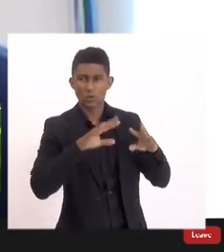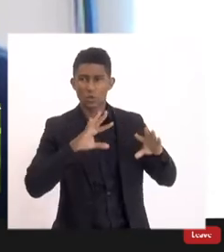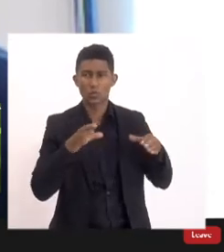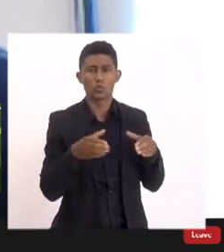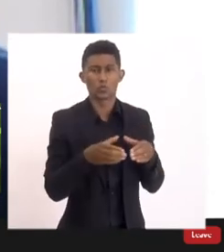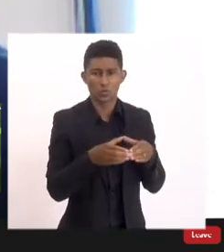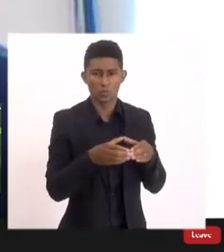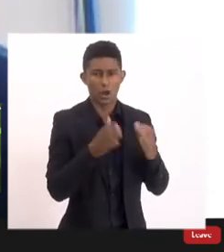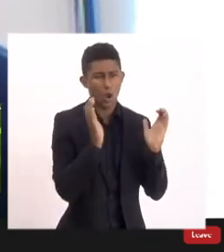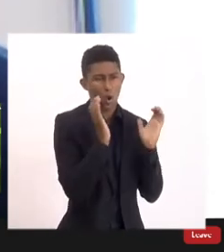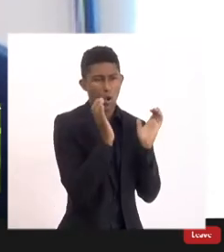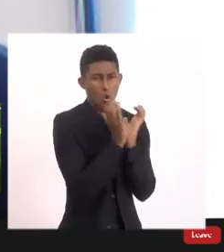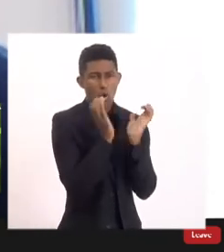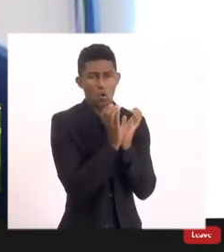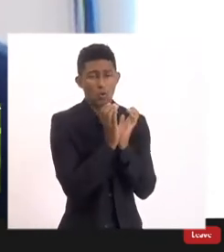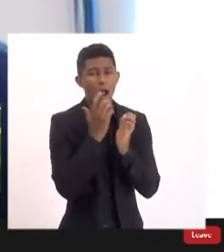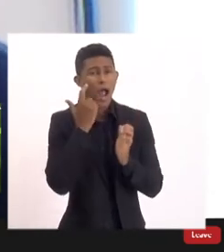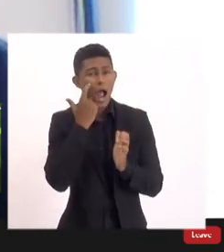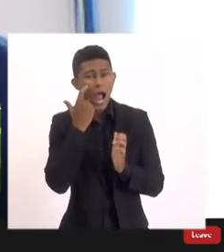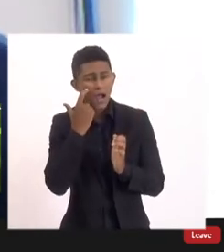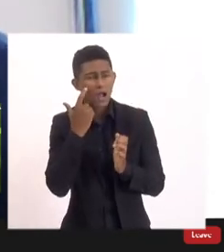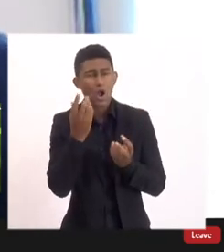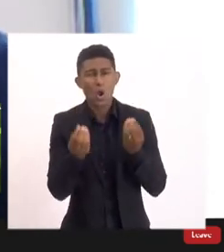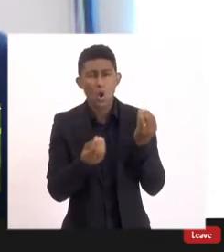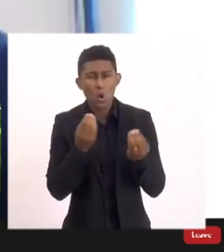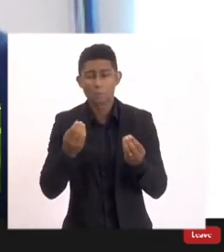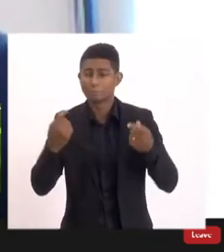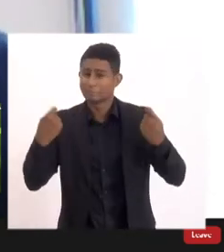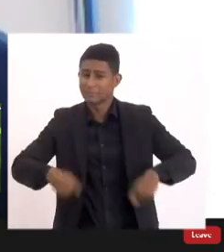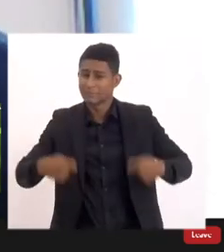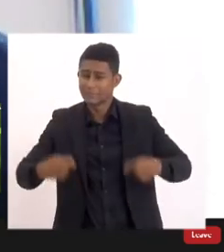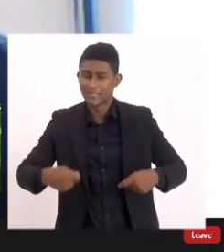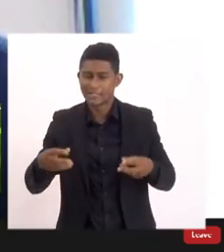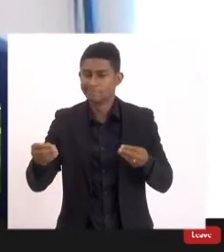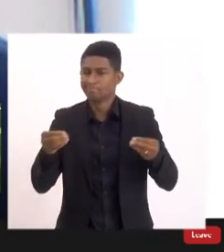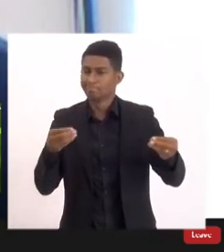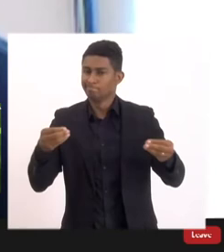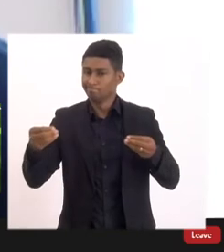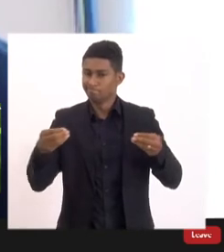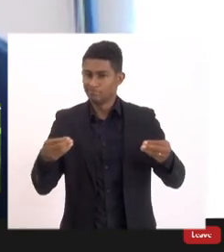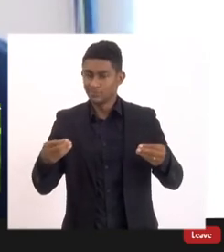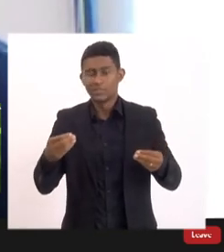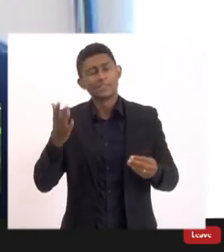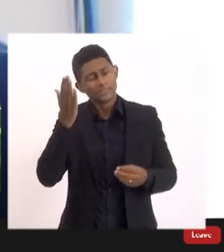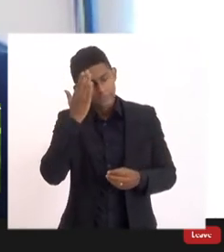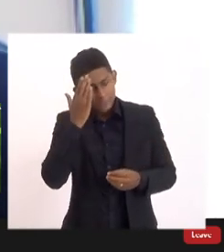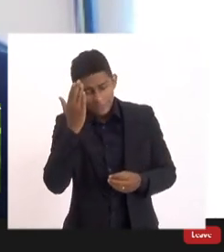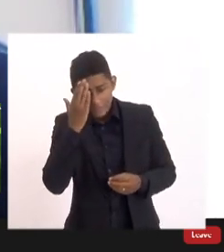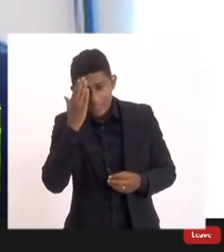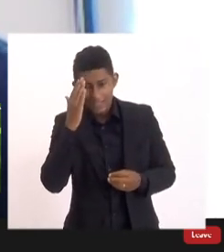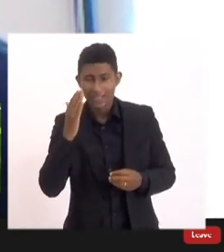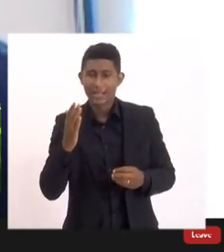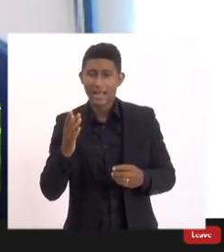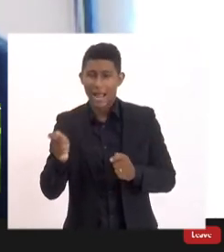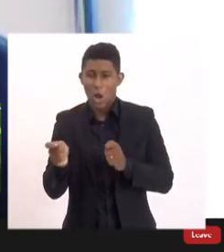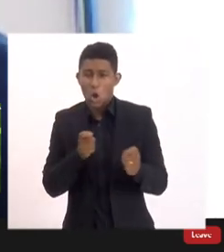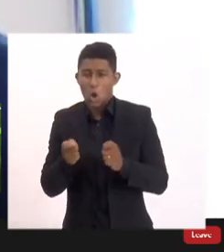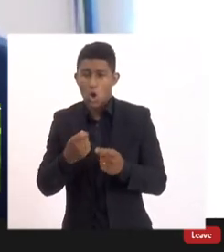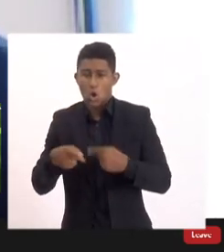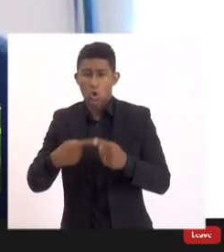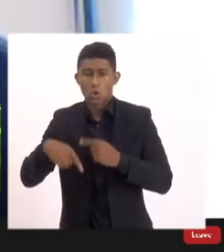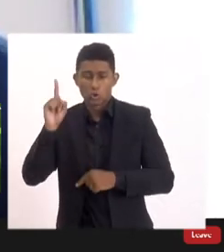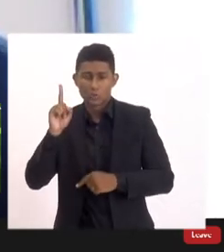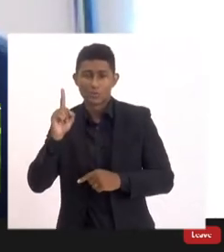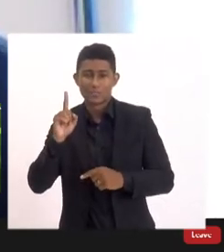buscar razoabilidade, né? Obviamente, a gente sabe que isso tem um impacto econômico tremendo. Então, ninguém está propondo turmas de 15,